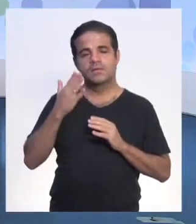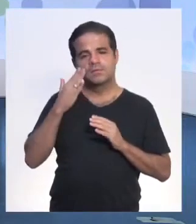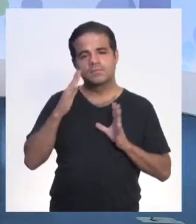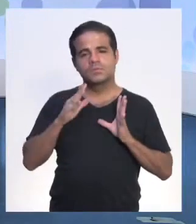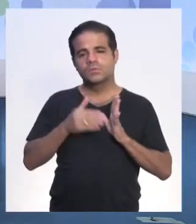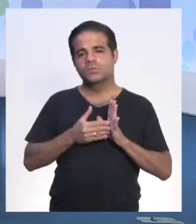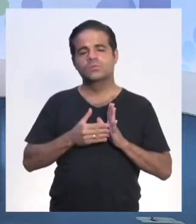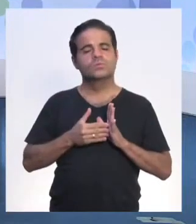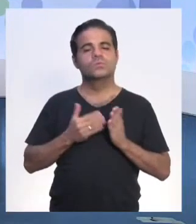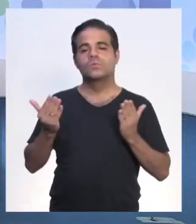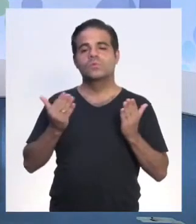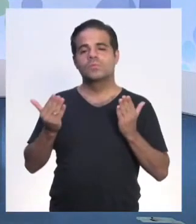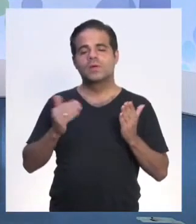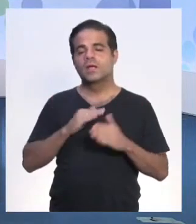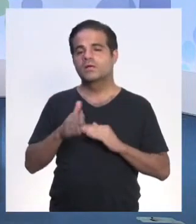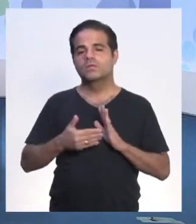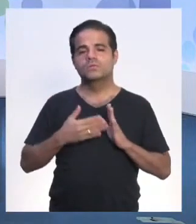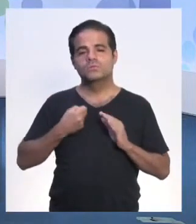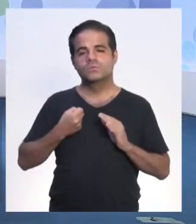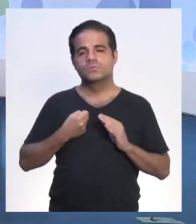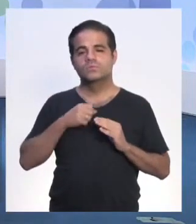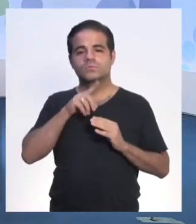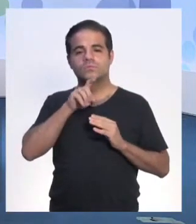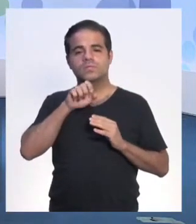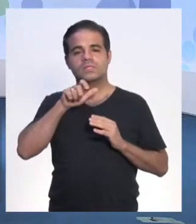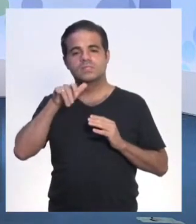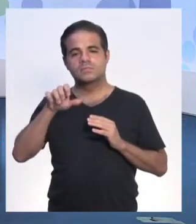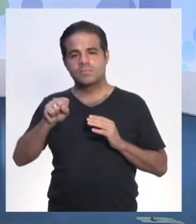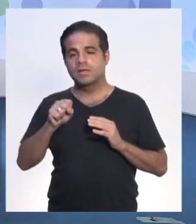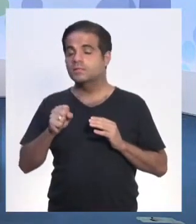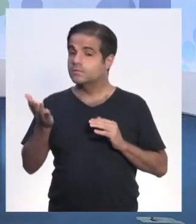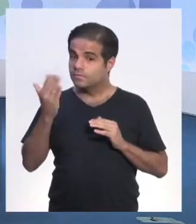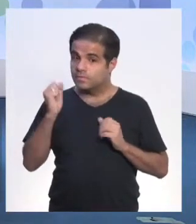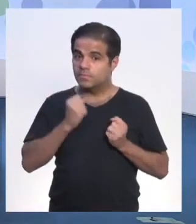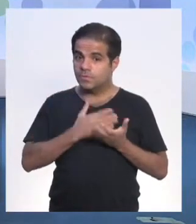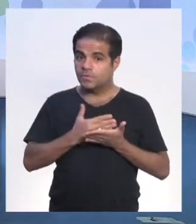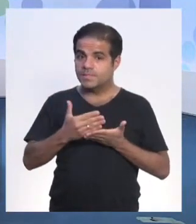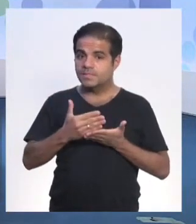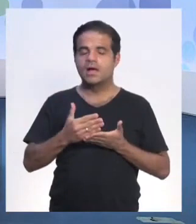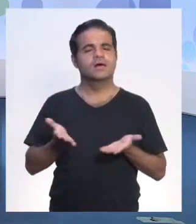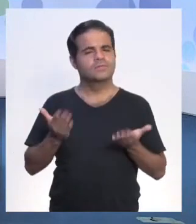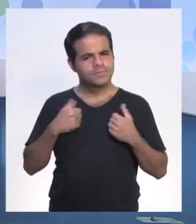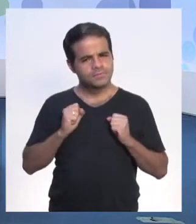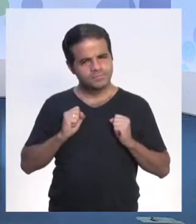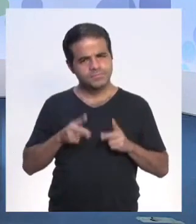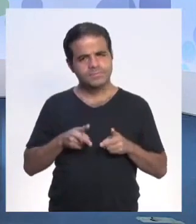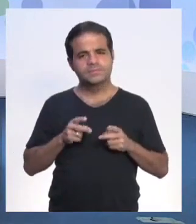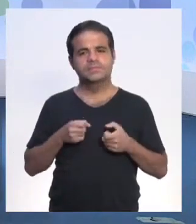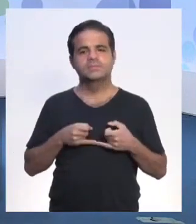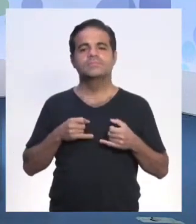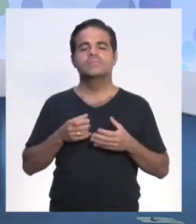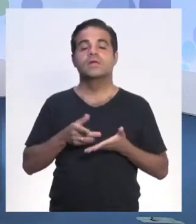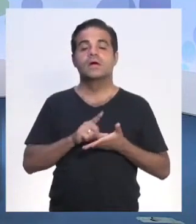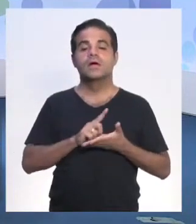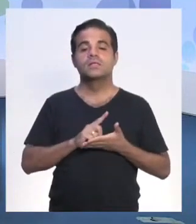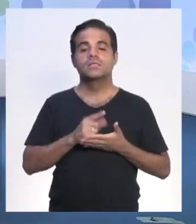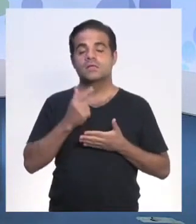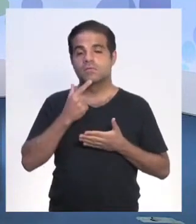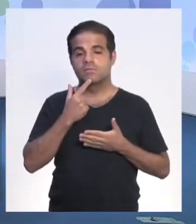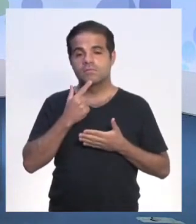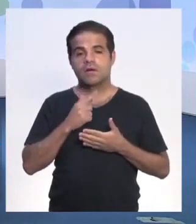comparar todos os números decimais. E aí, professora Inês, vamos começar? Vamos sim. Muito bem. Antes da gente